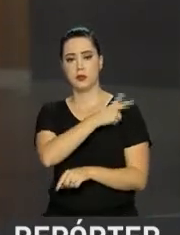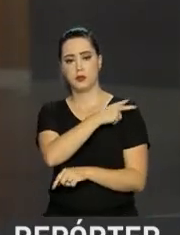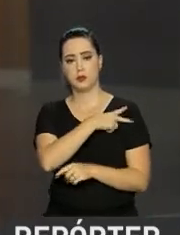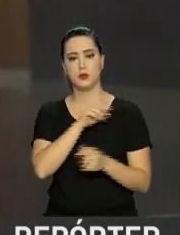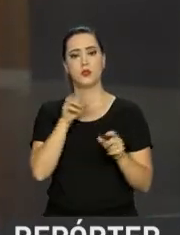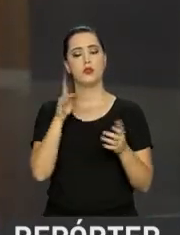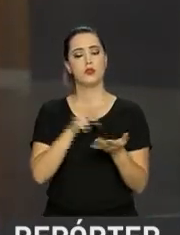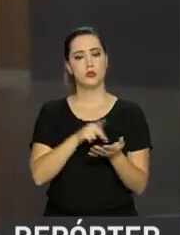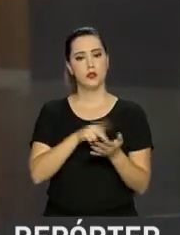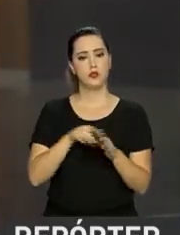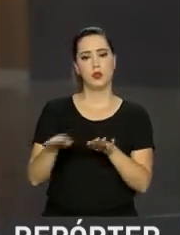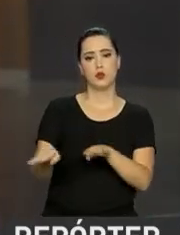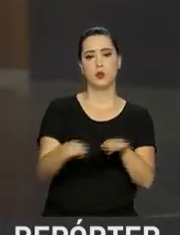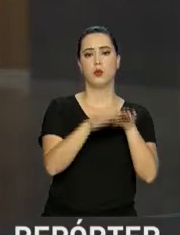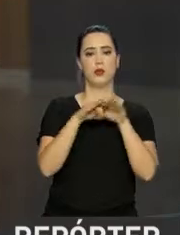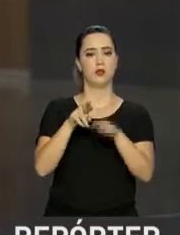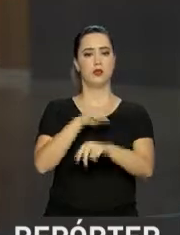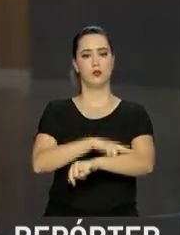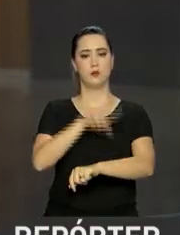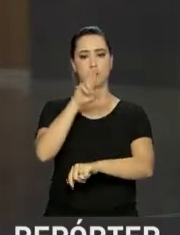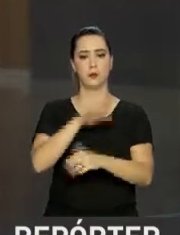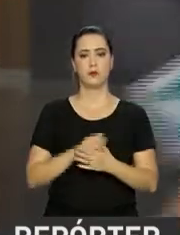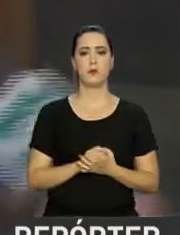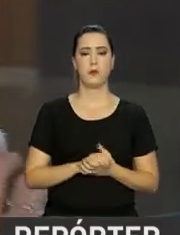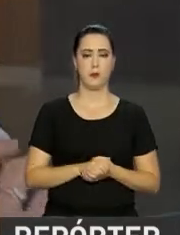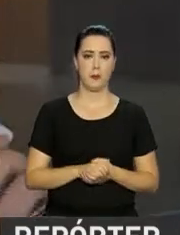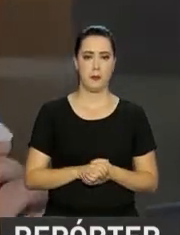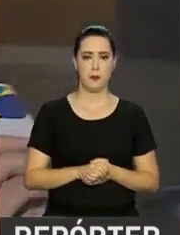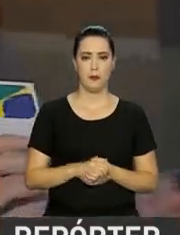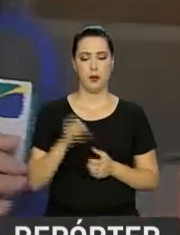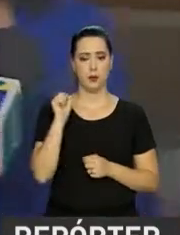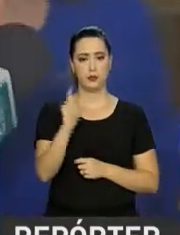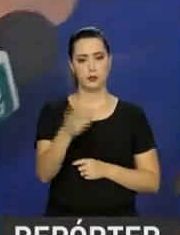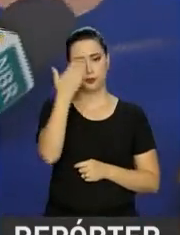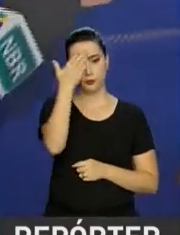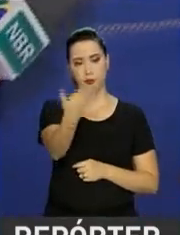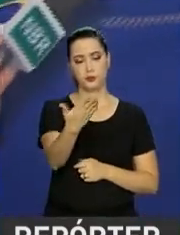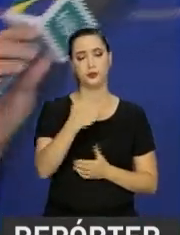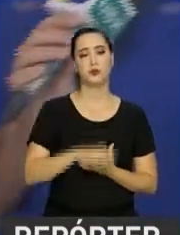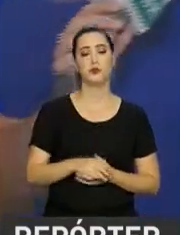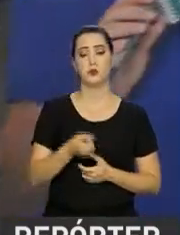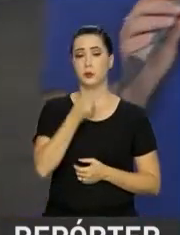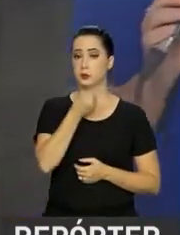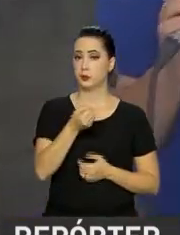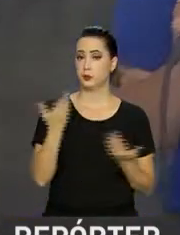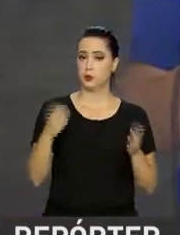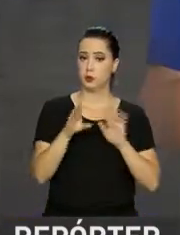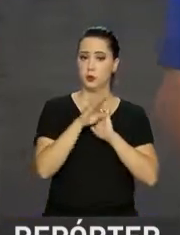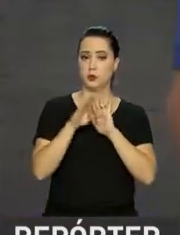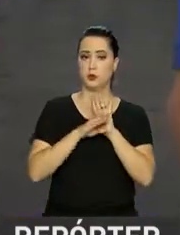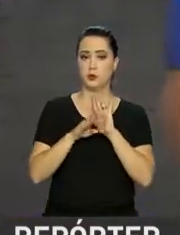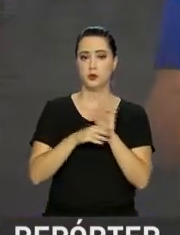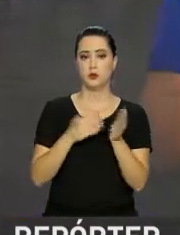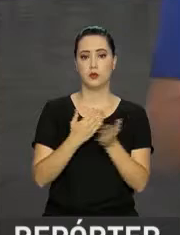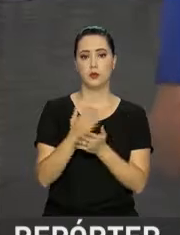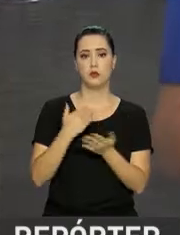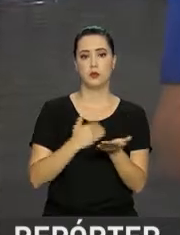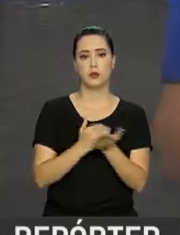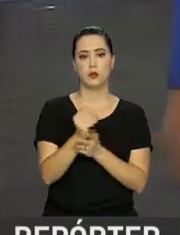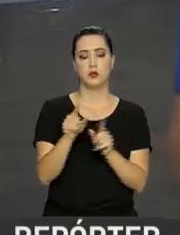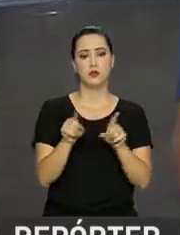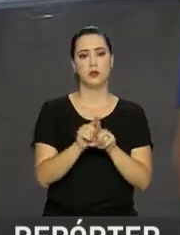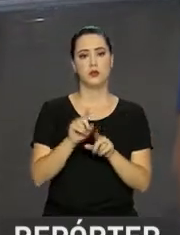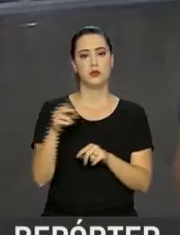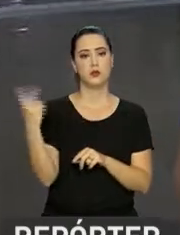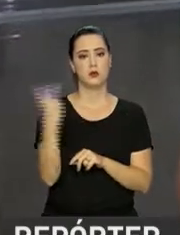verdadeira igualdade racial nas suas especificidades ok gabriela obrigada pela sua entrevista o projeto piloto vai ser implementado